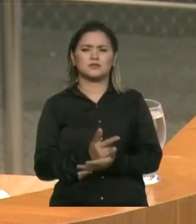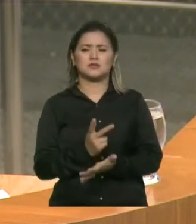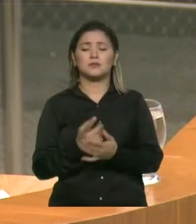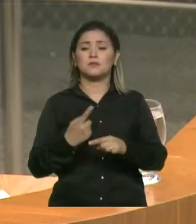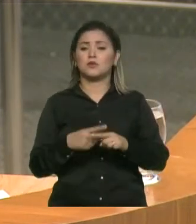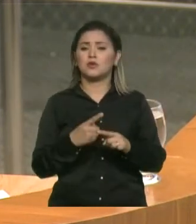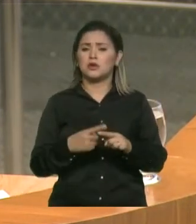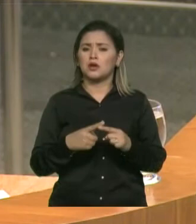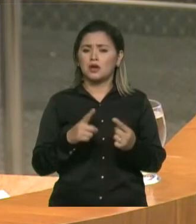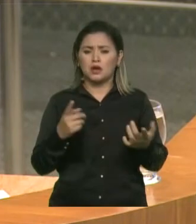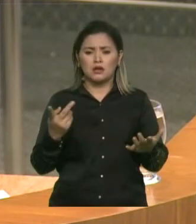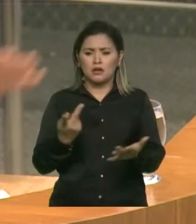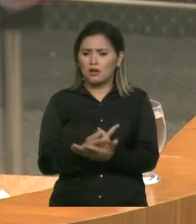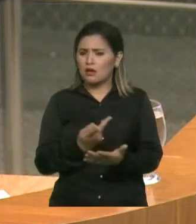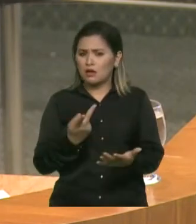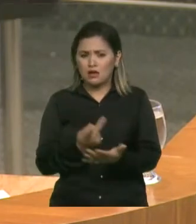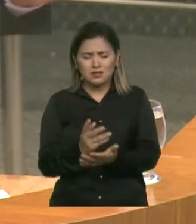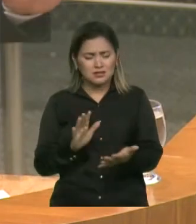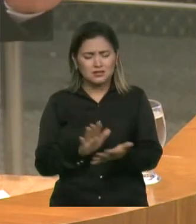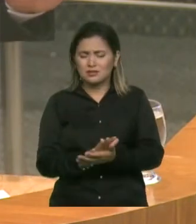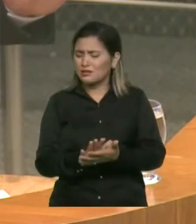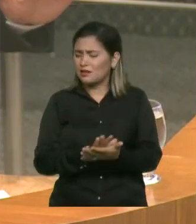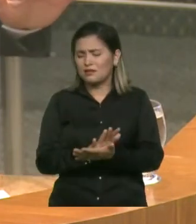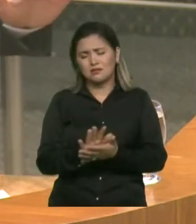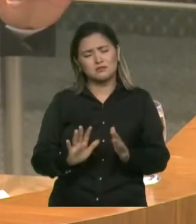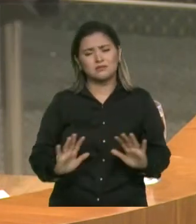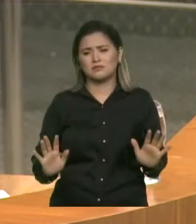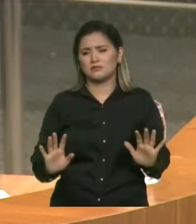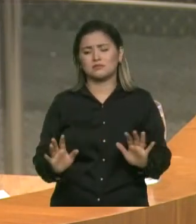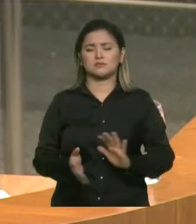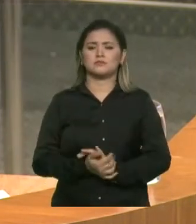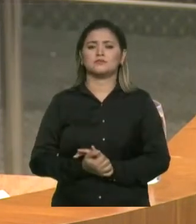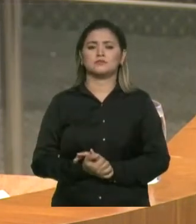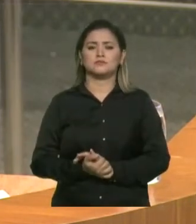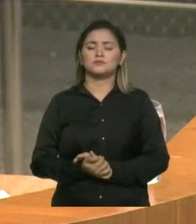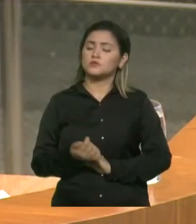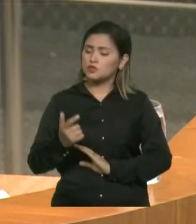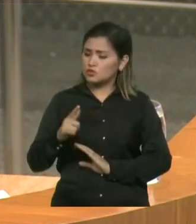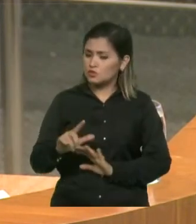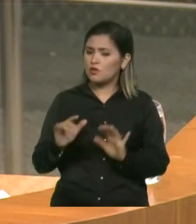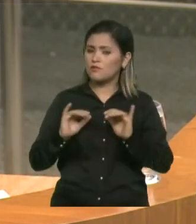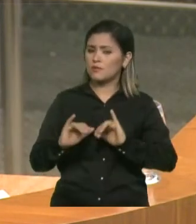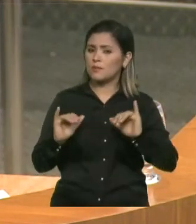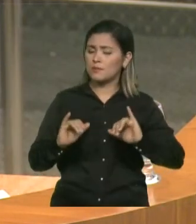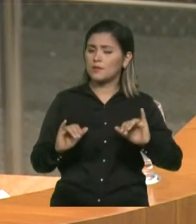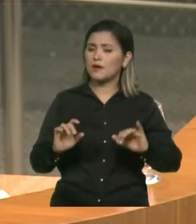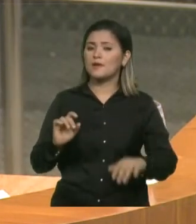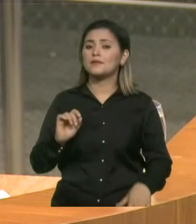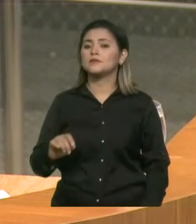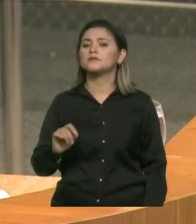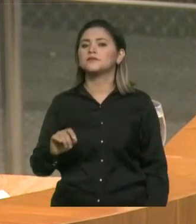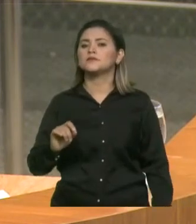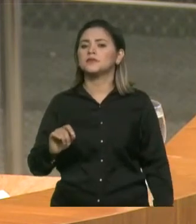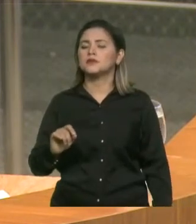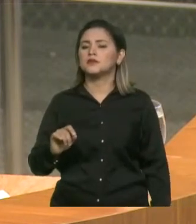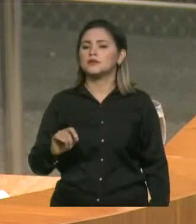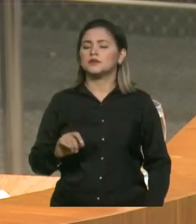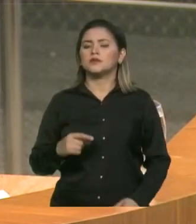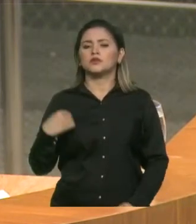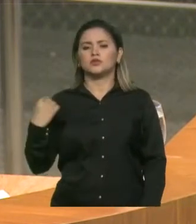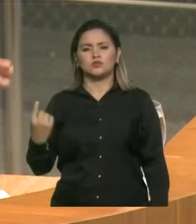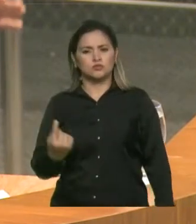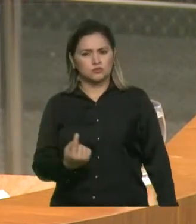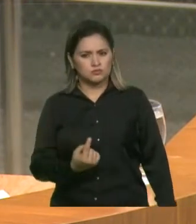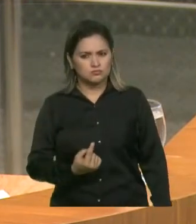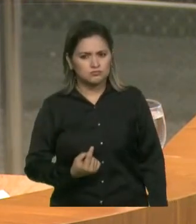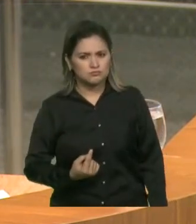vez, quero dizer aos senhores que vamos comemorar a liberdade do Lula,